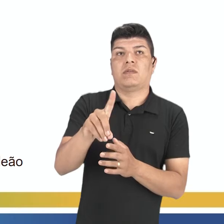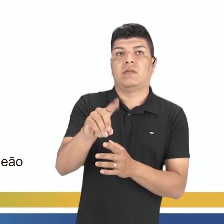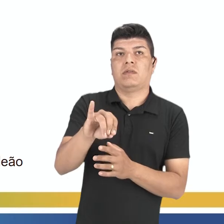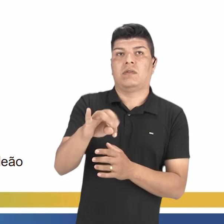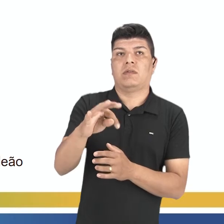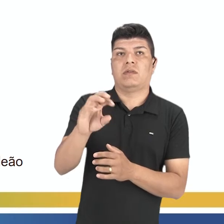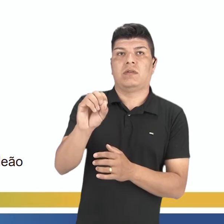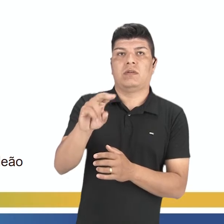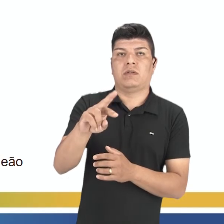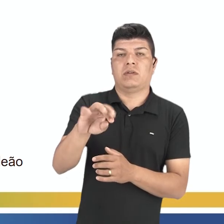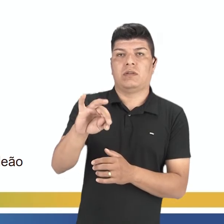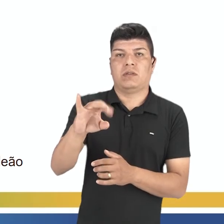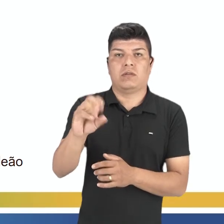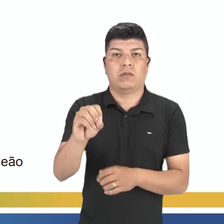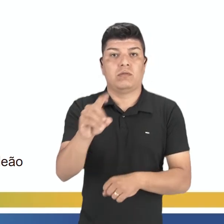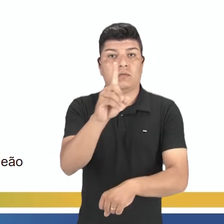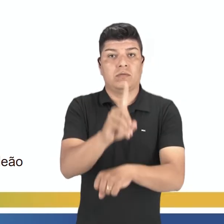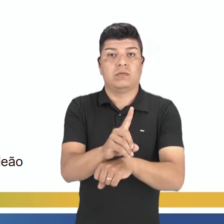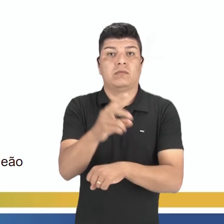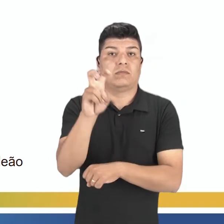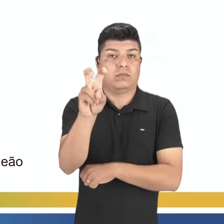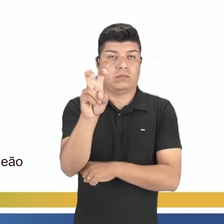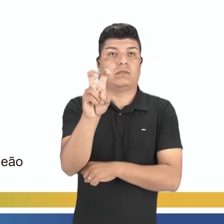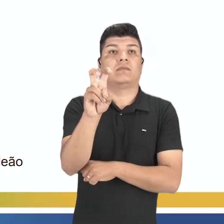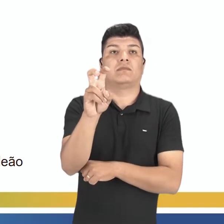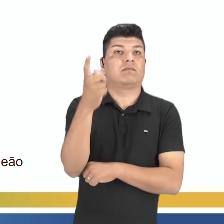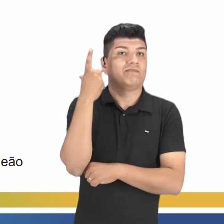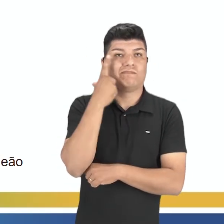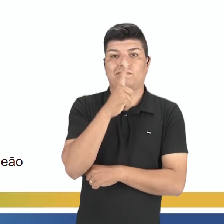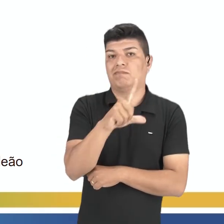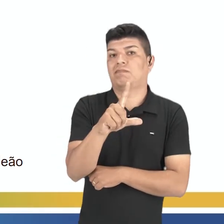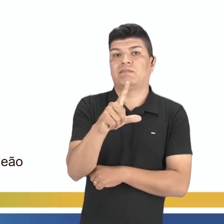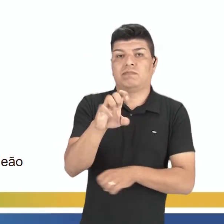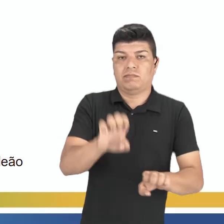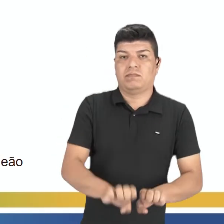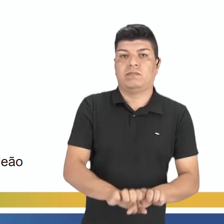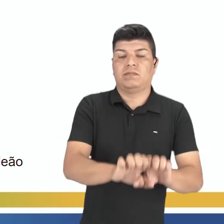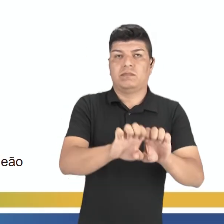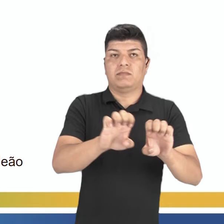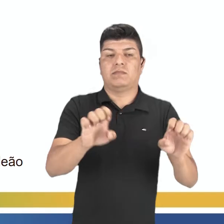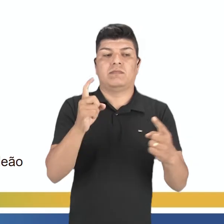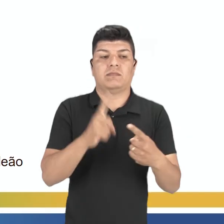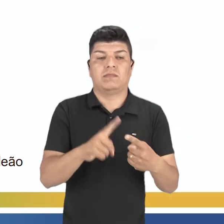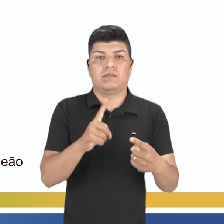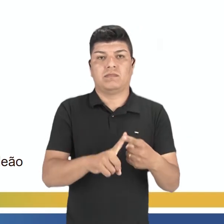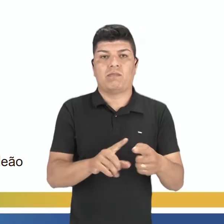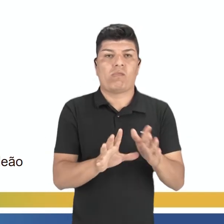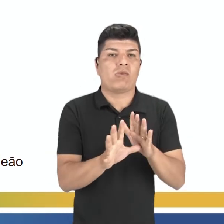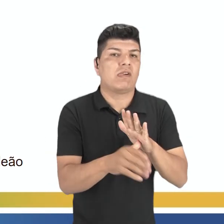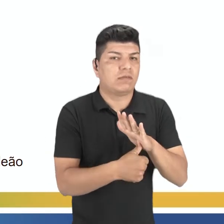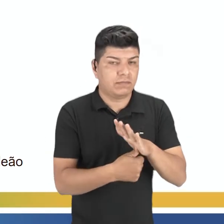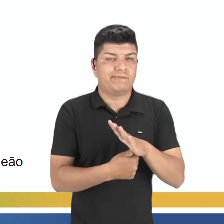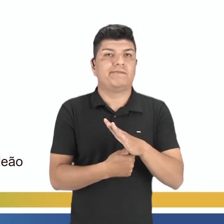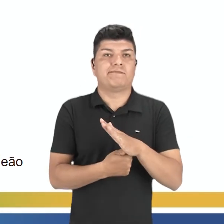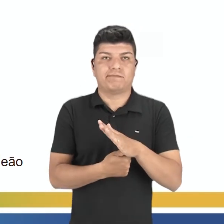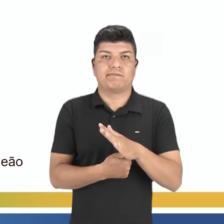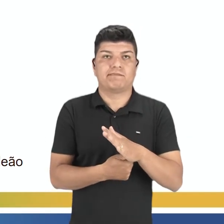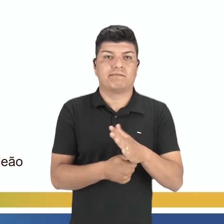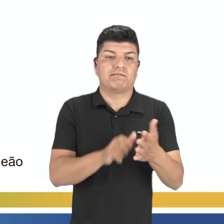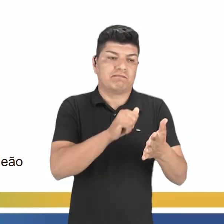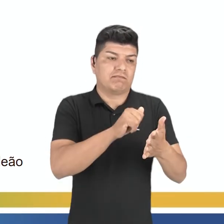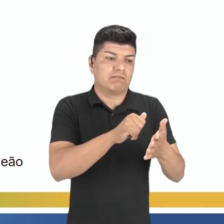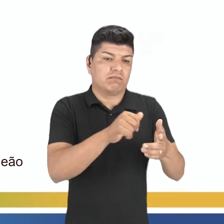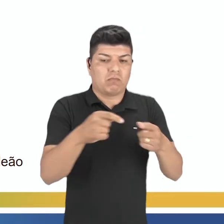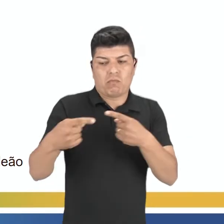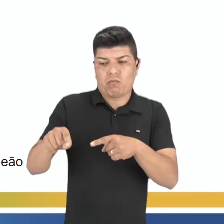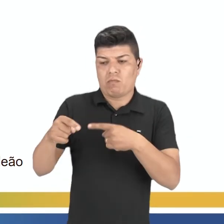5 diretores e esses diretores não conseguiram manter a estrutura porque eram corruptos, um derrubava o